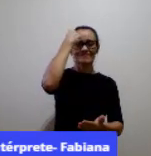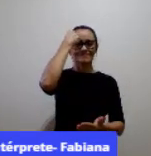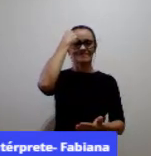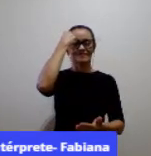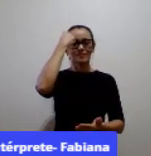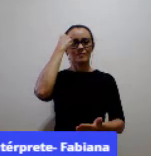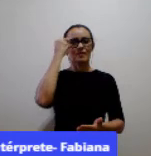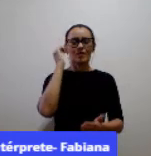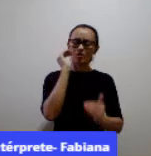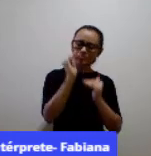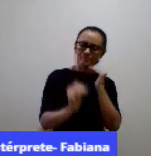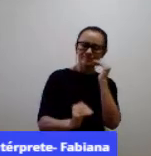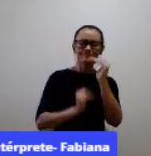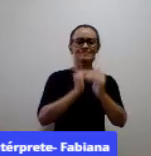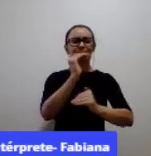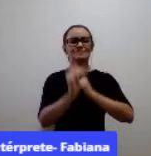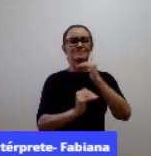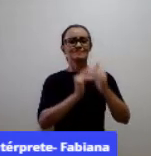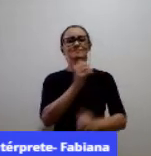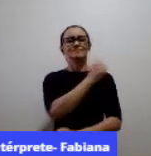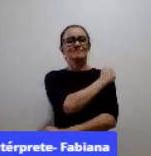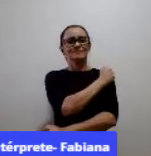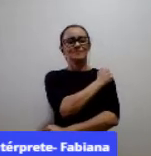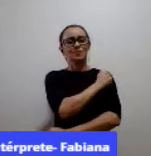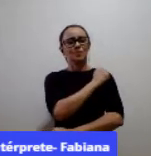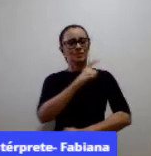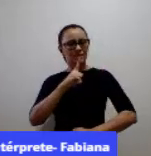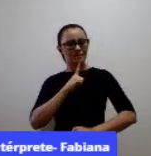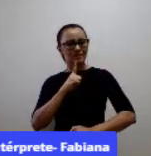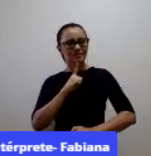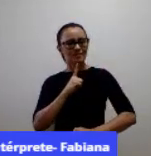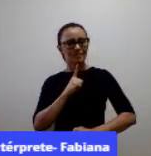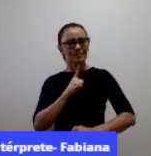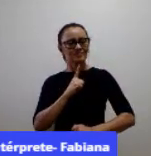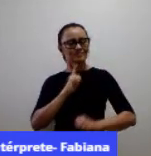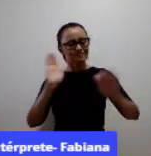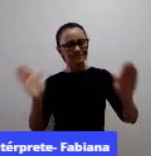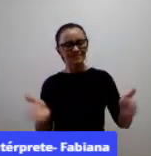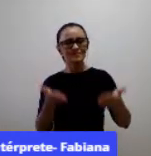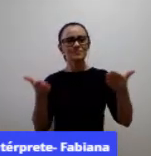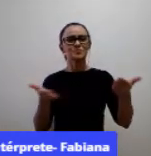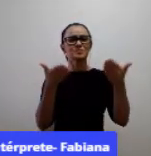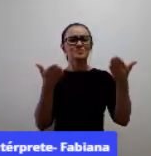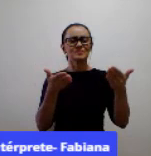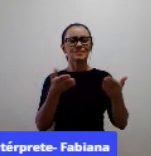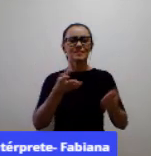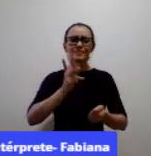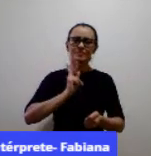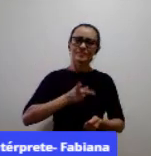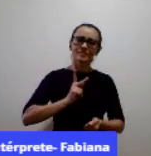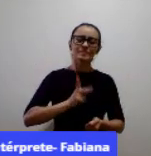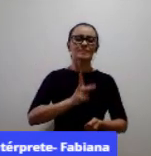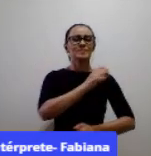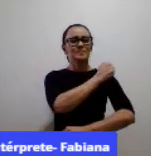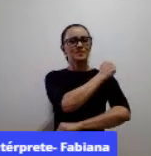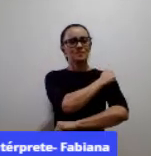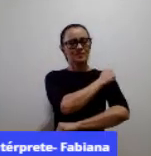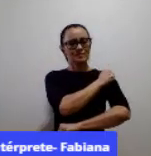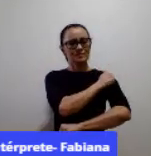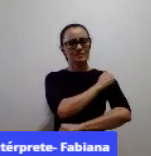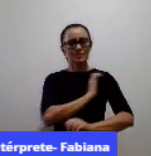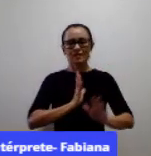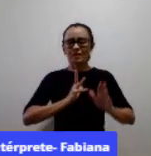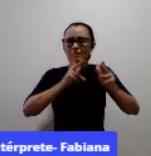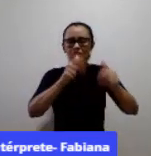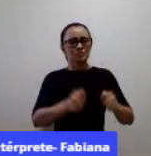ele tenha ali o momento do desenvolvimento maior dele e proporcionar a questão de estimulação mesmo, né? Isso. E tudo que for